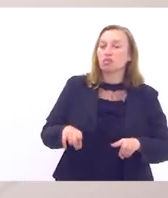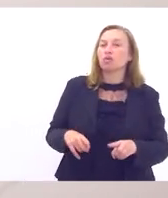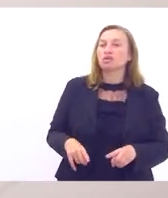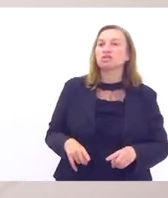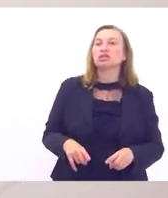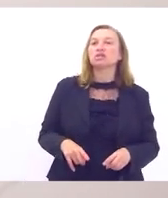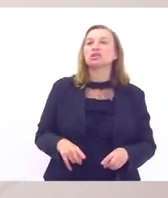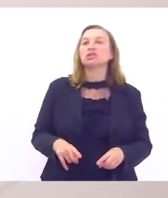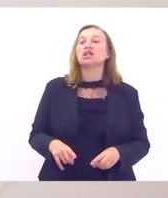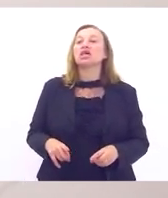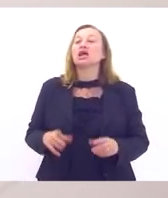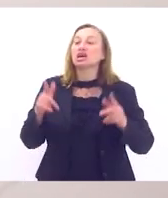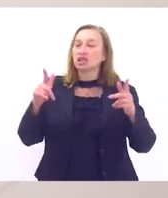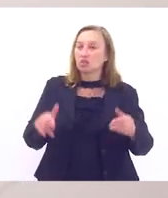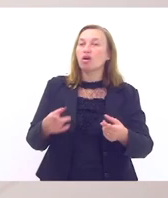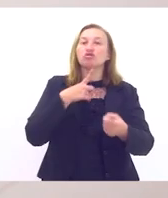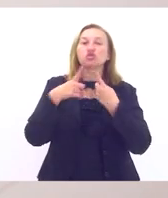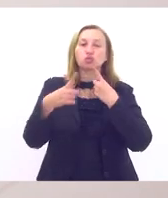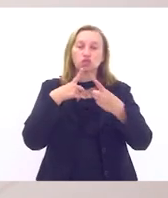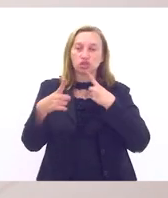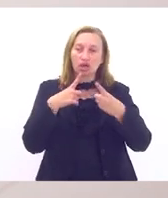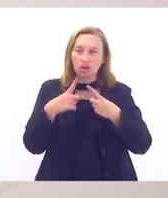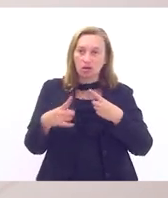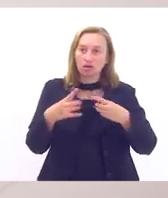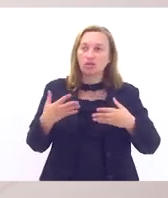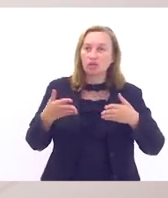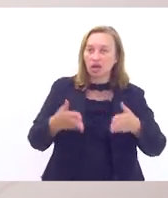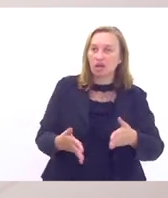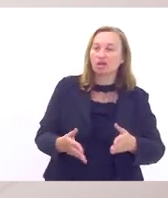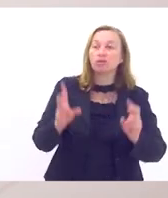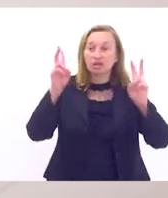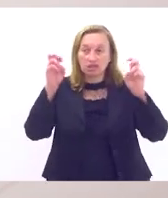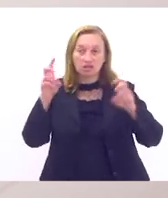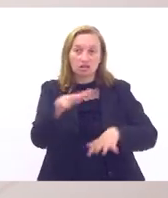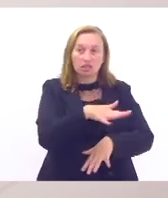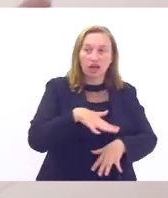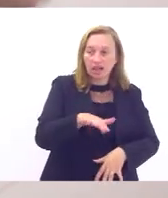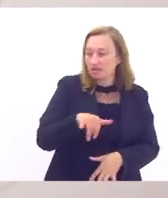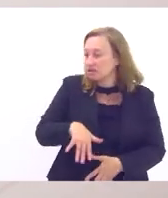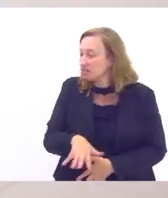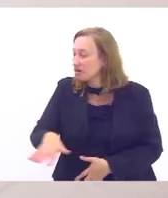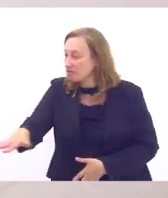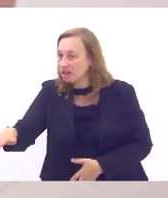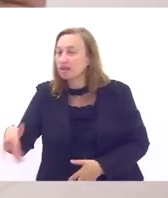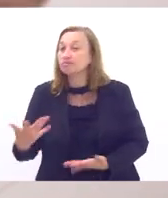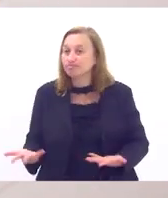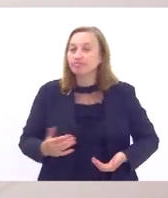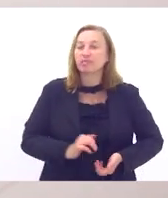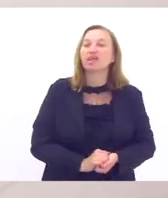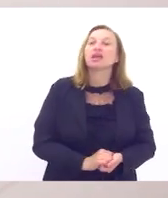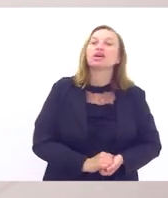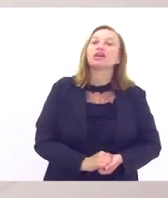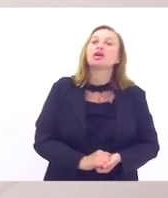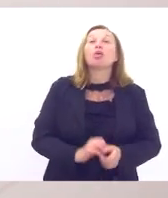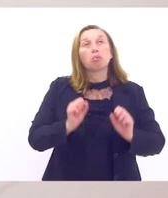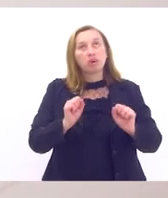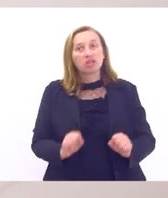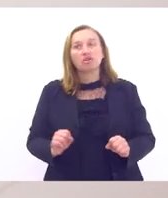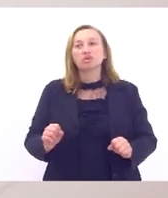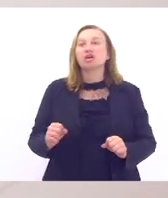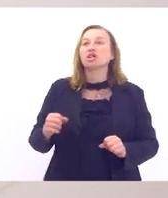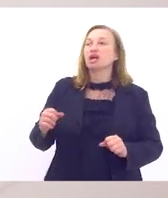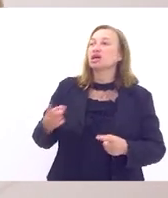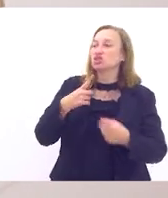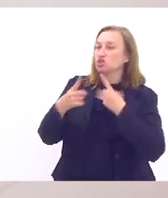poderíamos também fazer essa mesma discussão, esse mesmo debate concentrado para as questões dos territórios, favelas e periferias, né? Poderíamos fazer essa